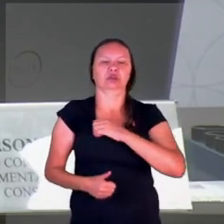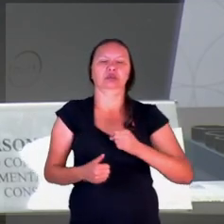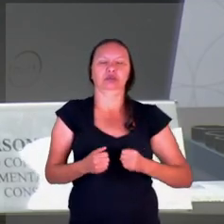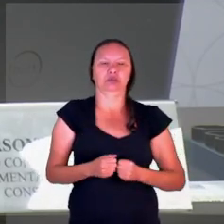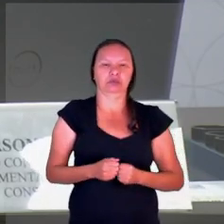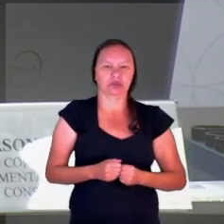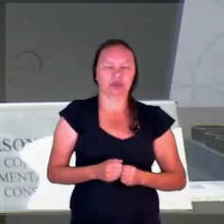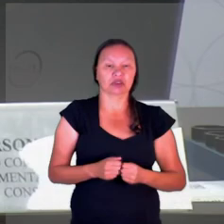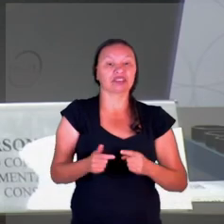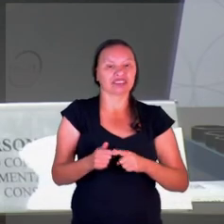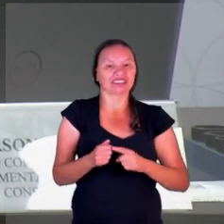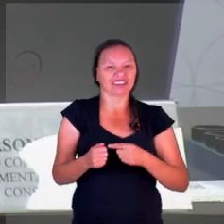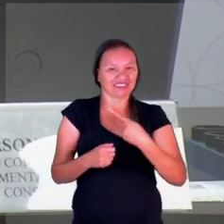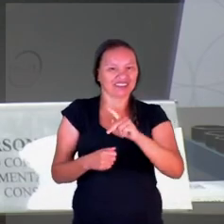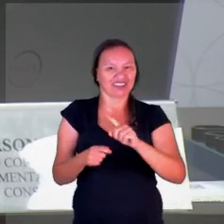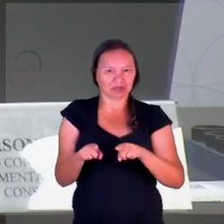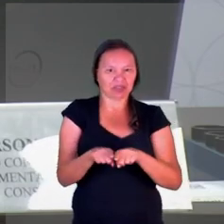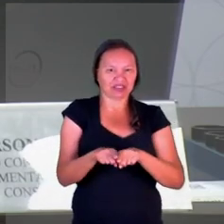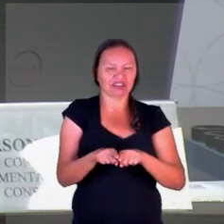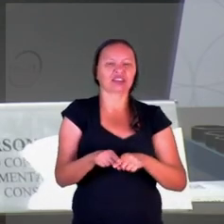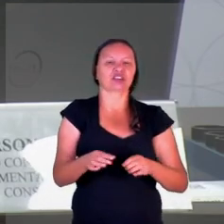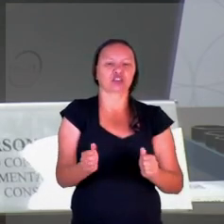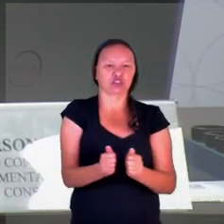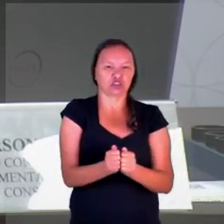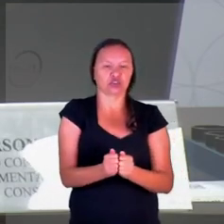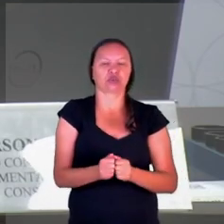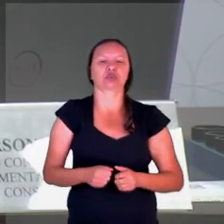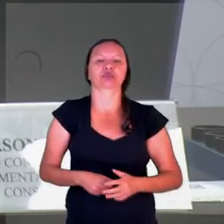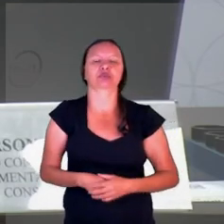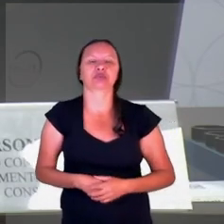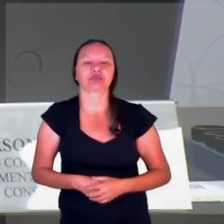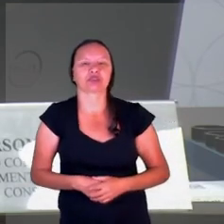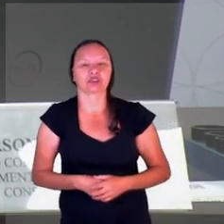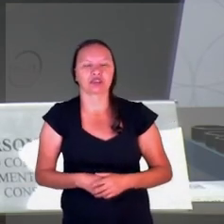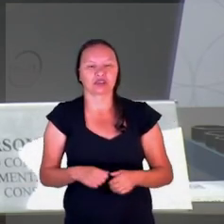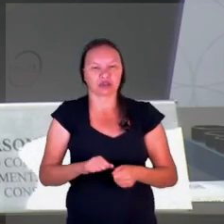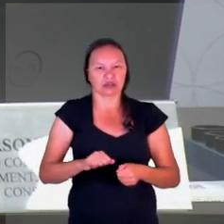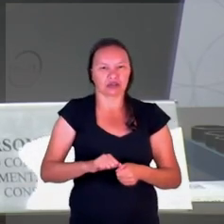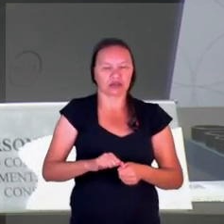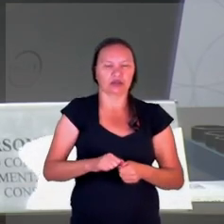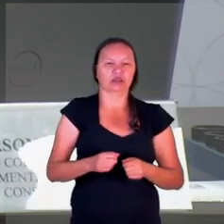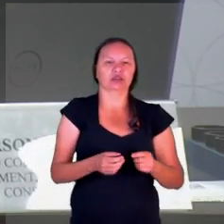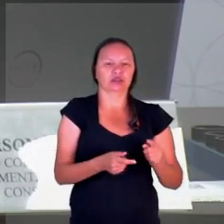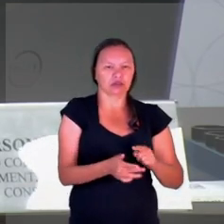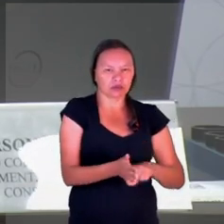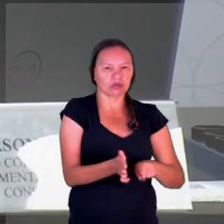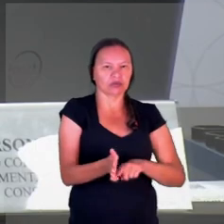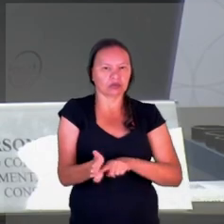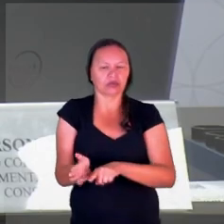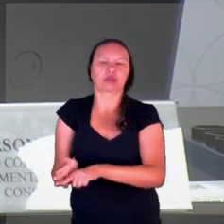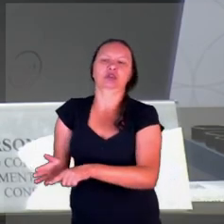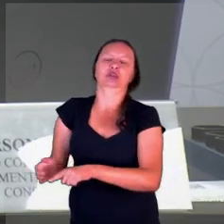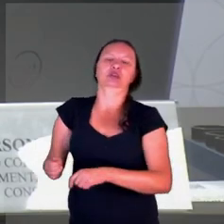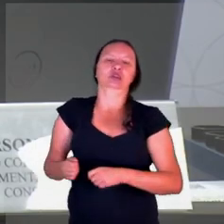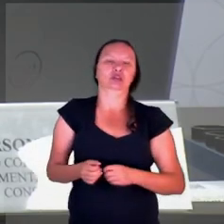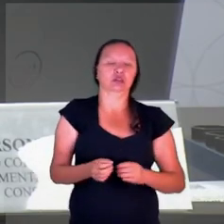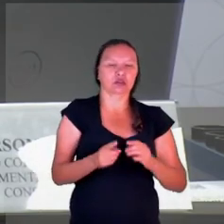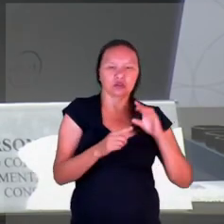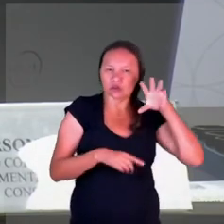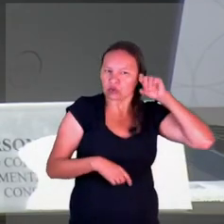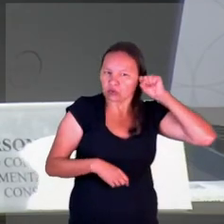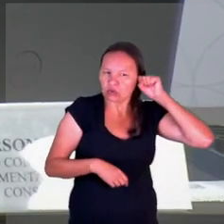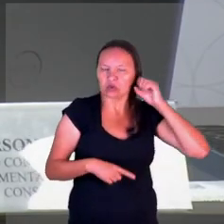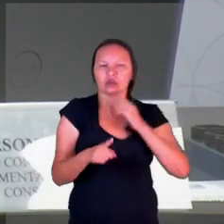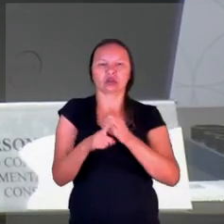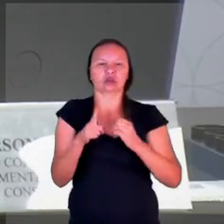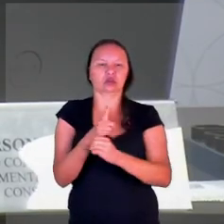inclusive faço parte então estamos eh fazendo essas conferências onde estamos escutando a sociedade